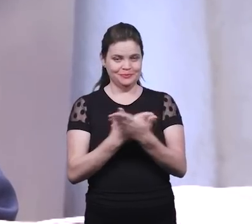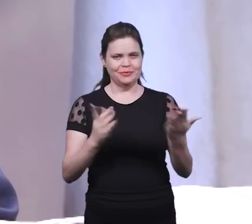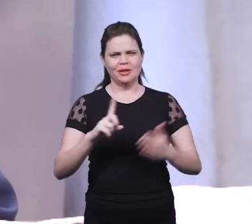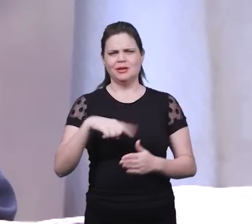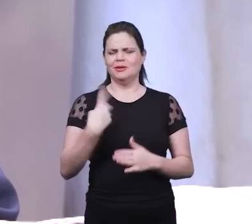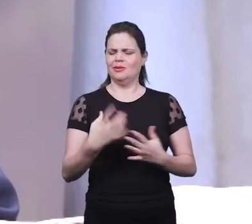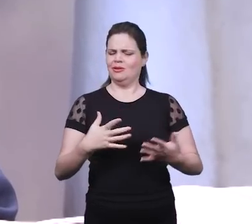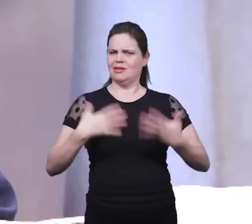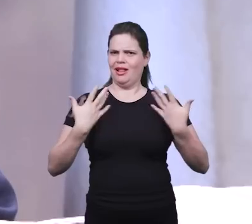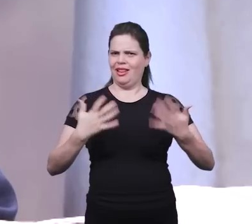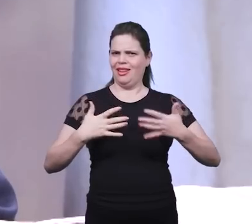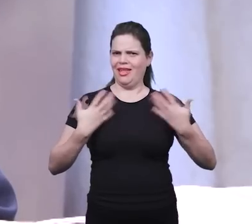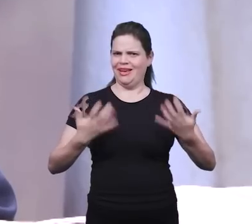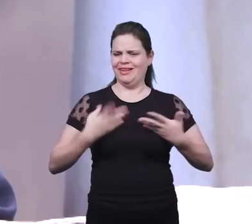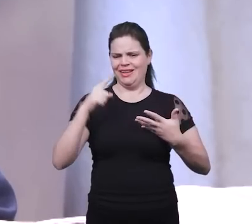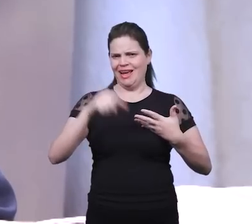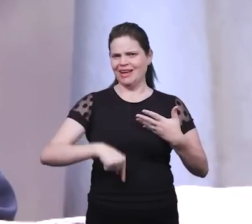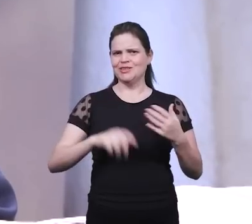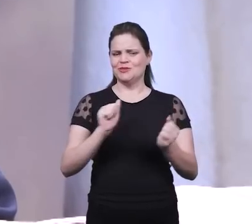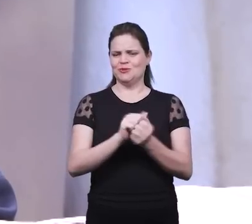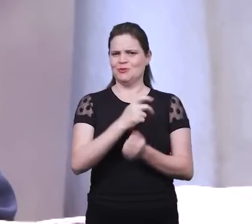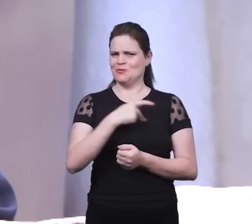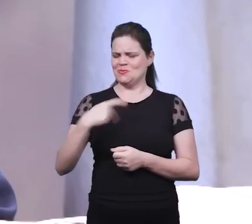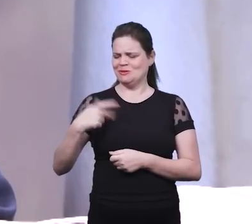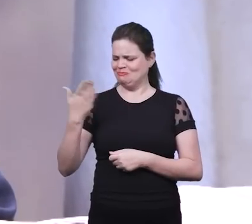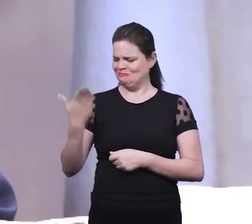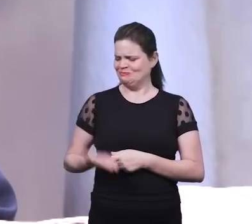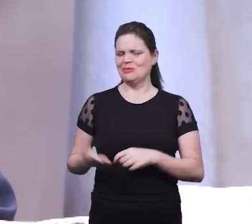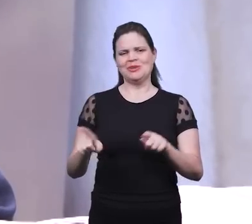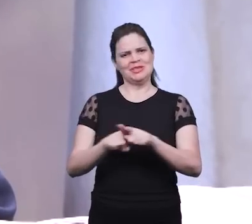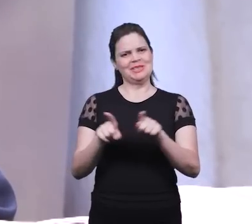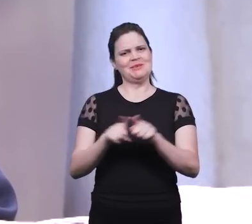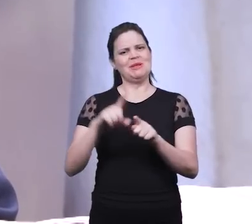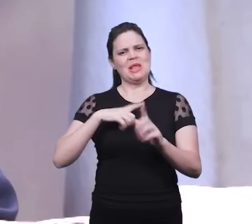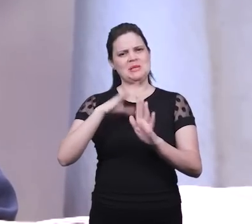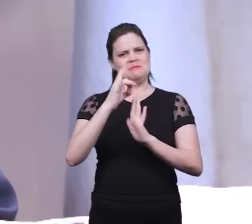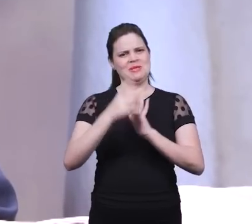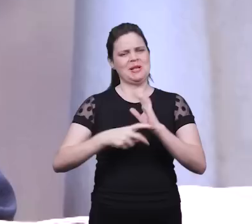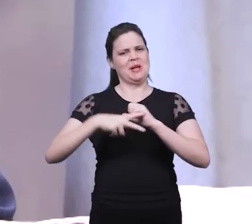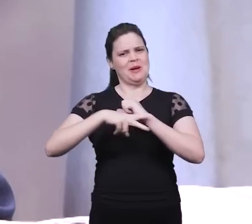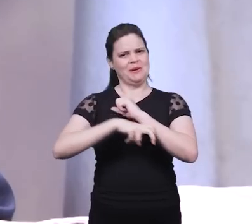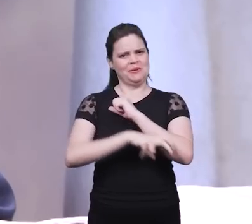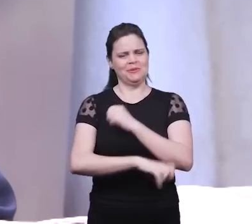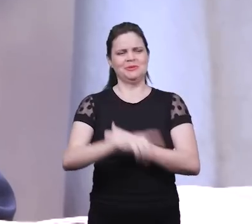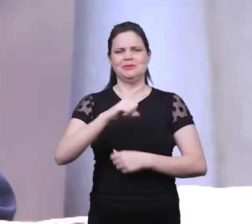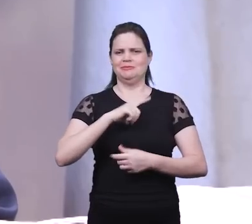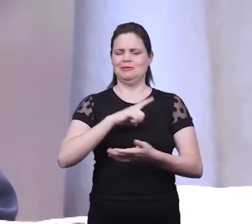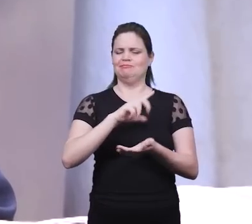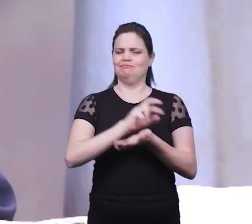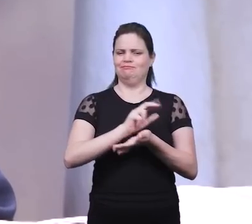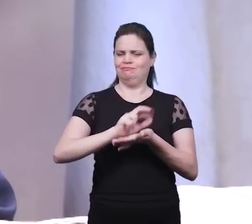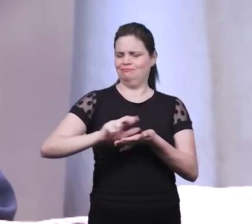aqui juntamente com o Ian, especialista nessa área também de arqueologia e com muitas especializações, né,